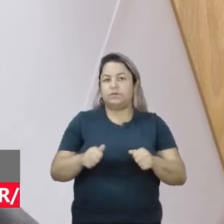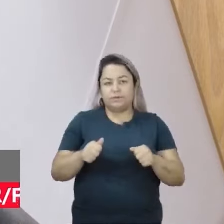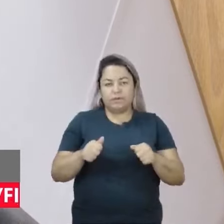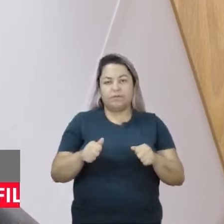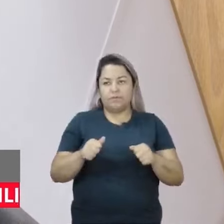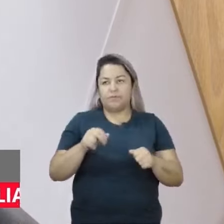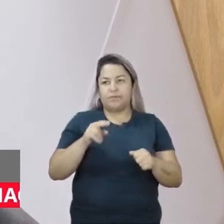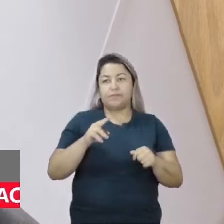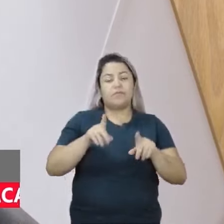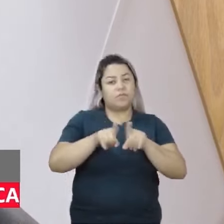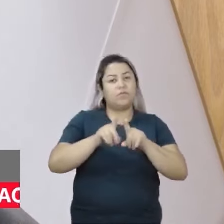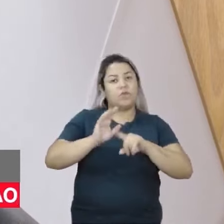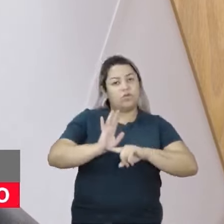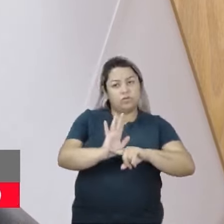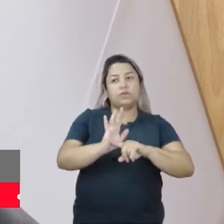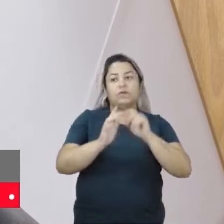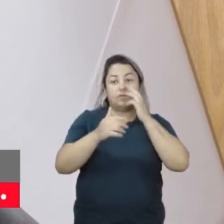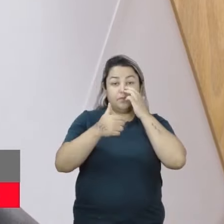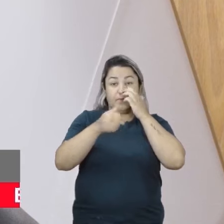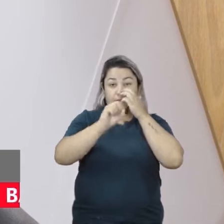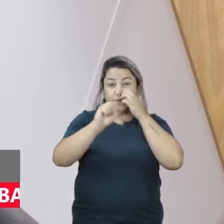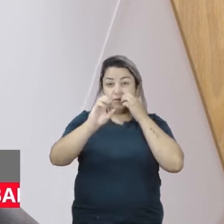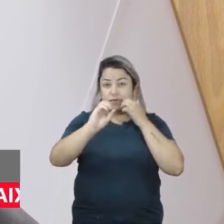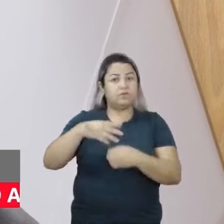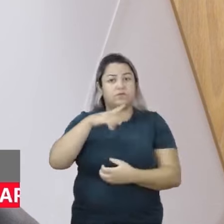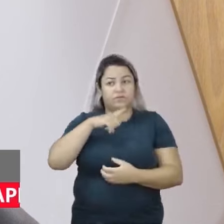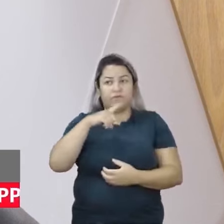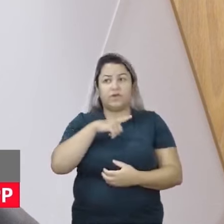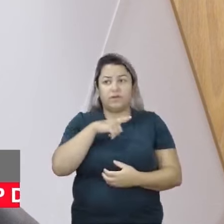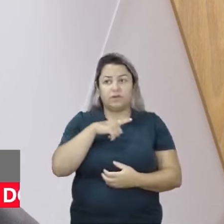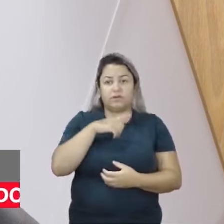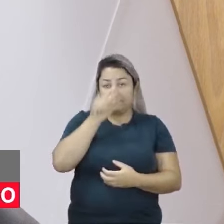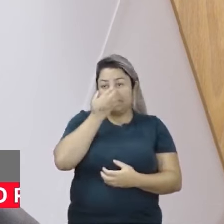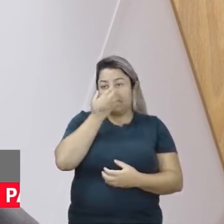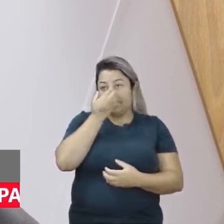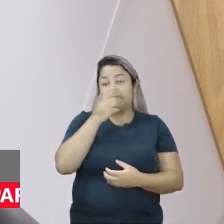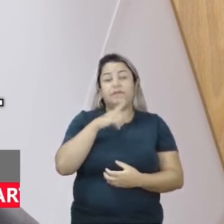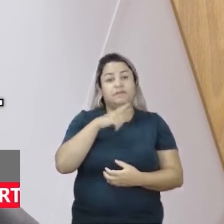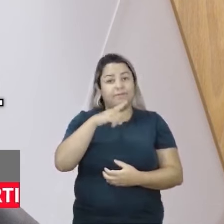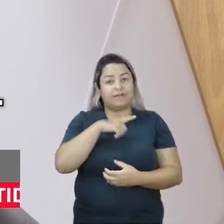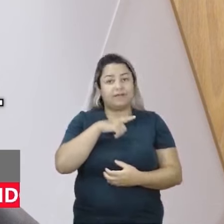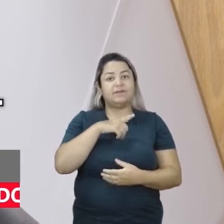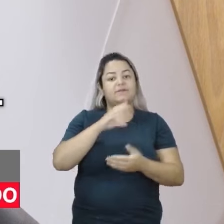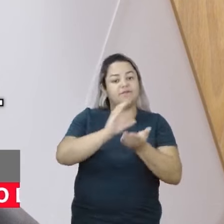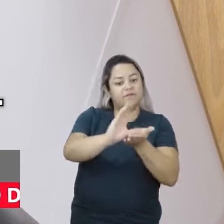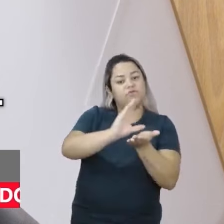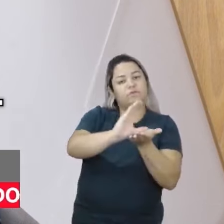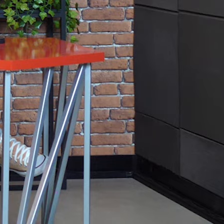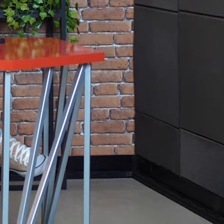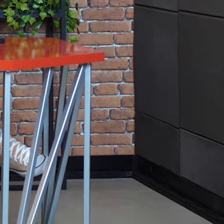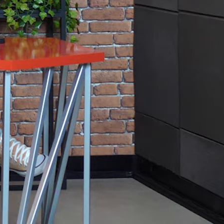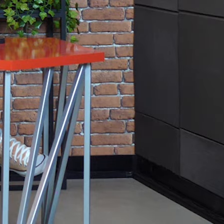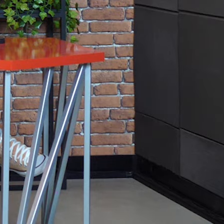federação foram contempladas, são mais de 1.800 municípios que receberão esses investimentos do governo